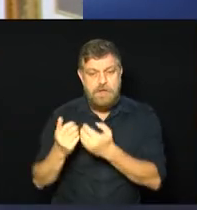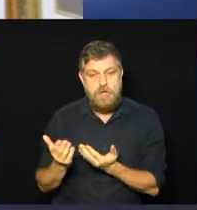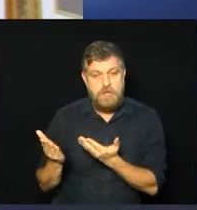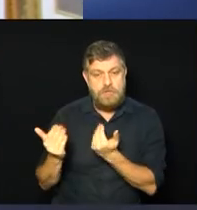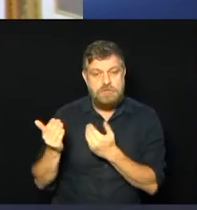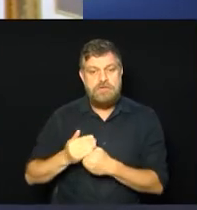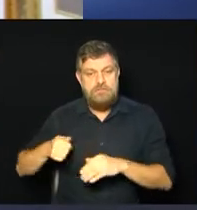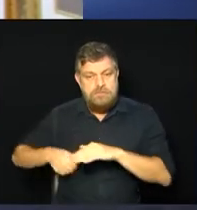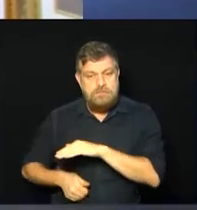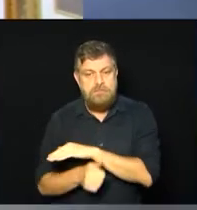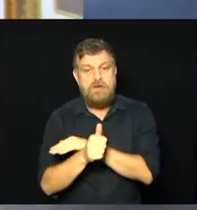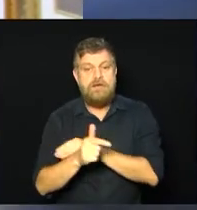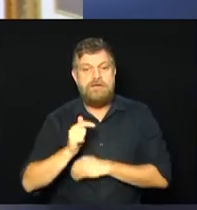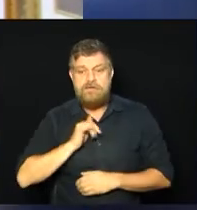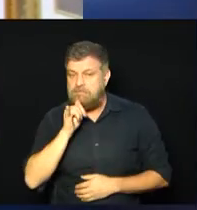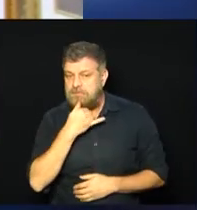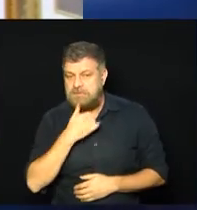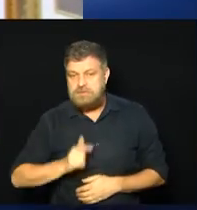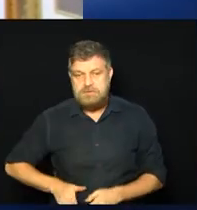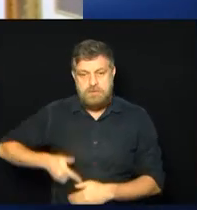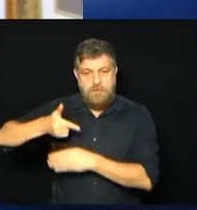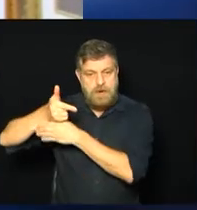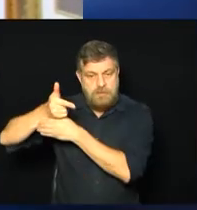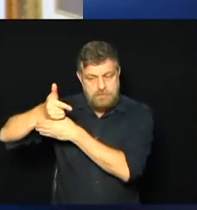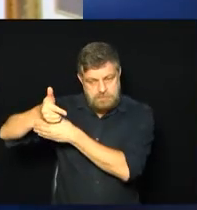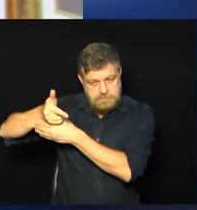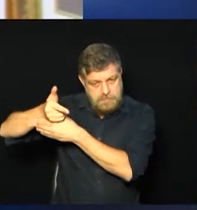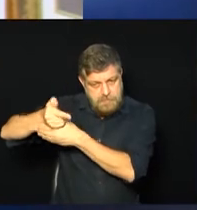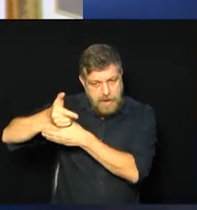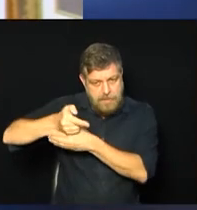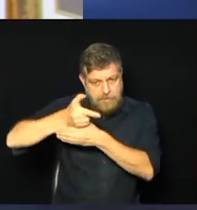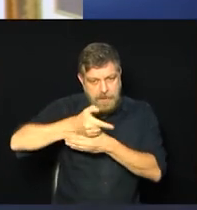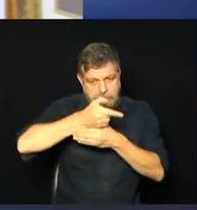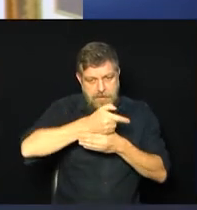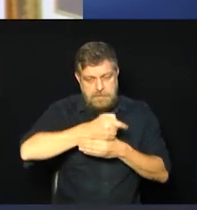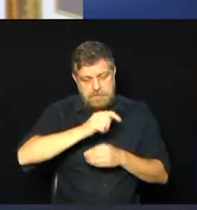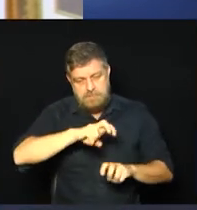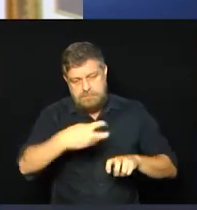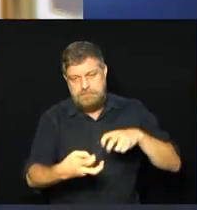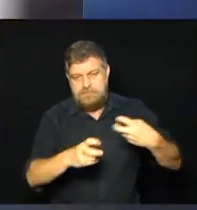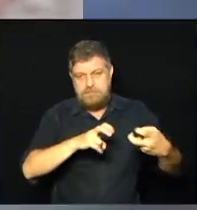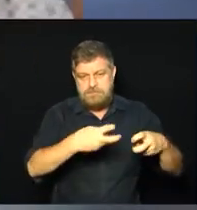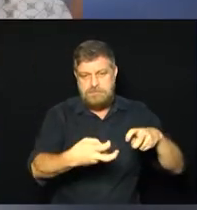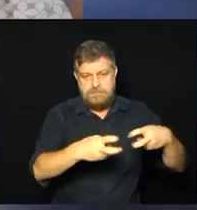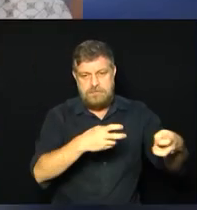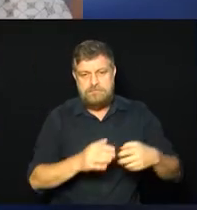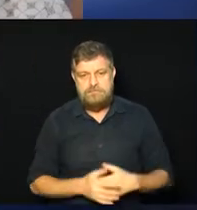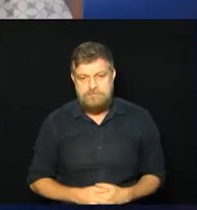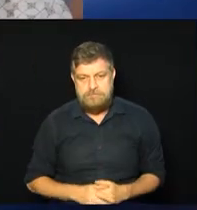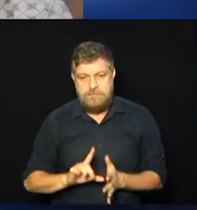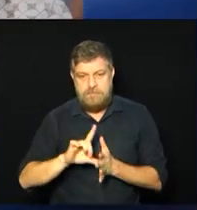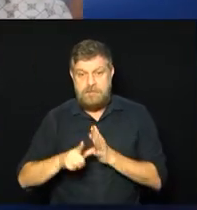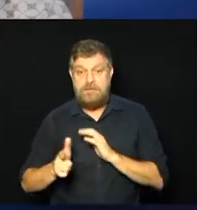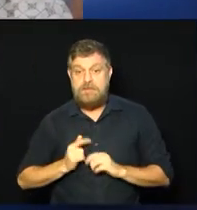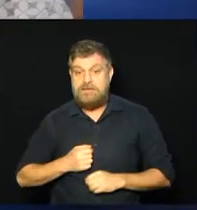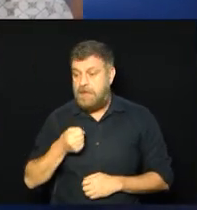entraram, infelizmente, com armas e mataram vários outros jovens. Daqui a pouco